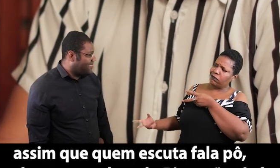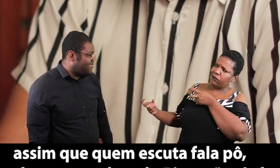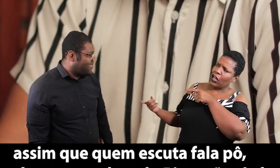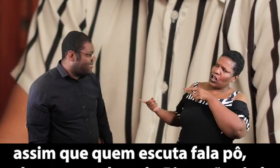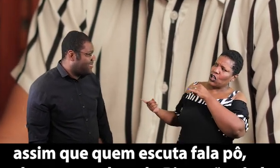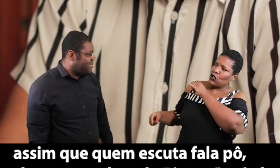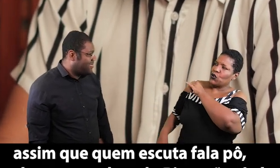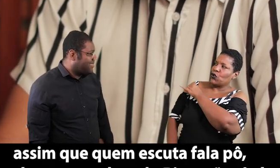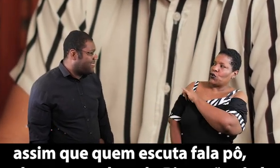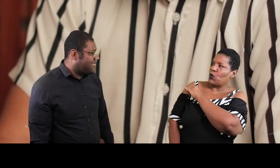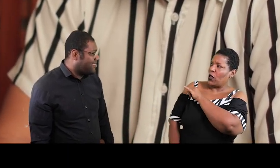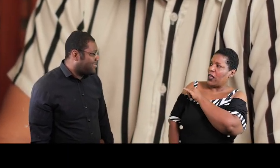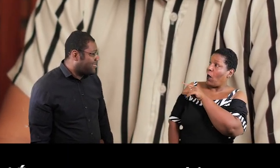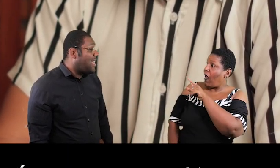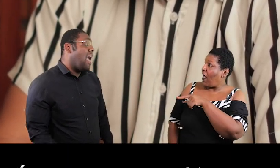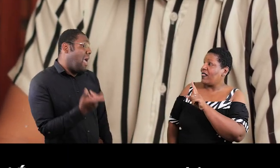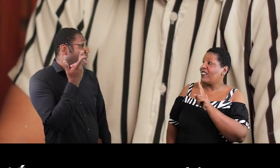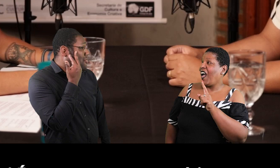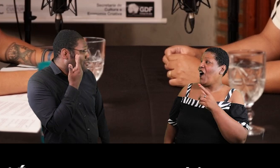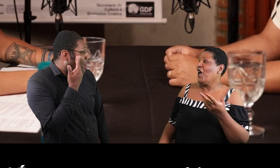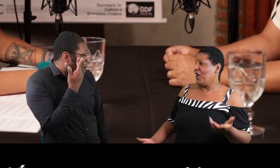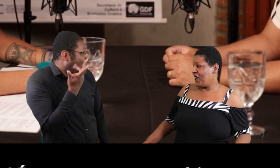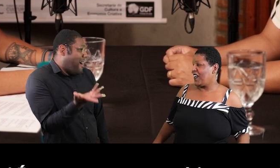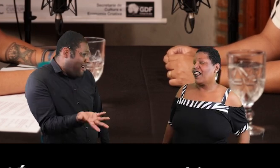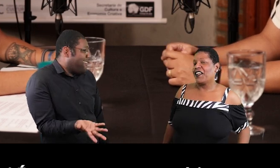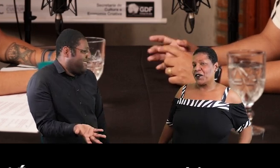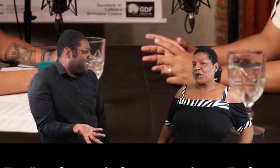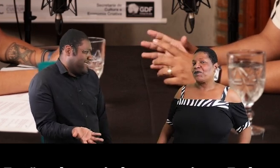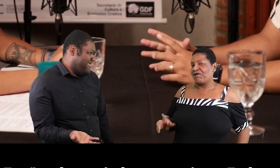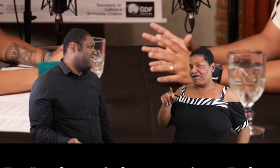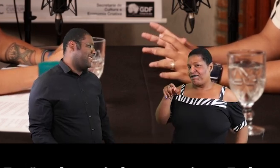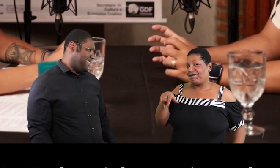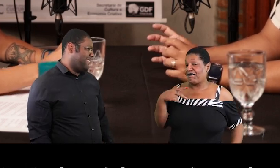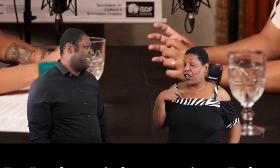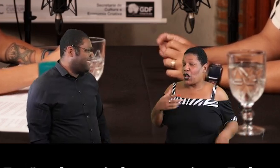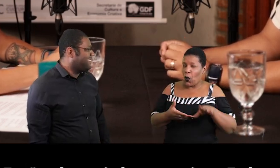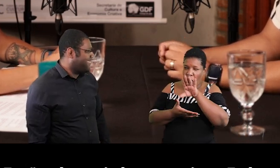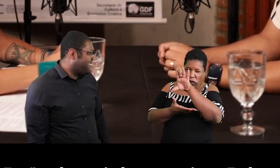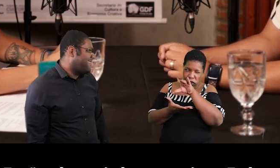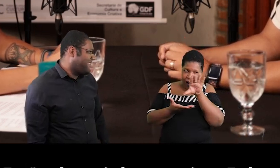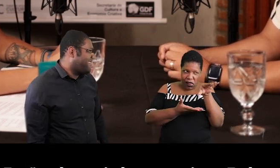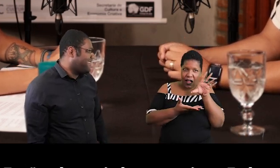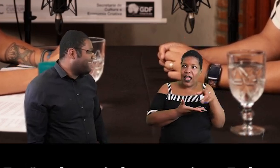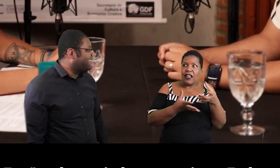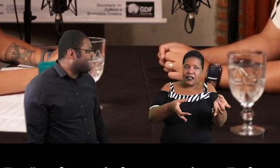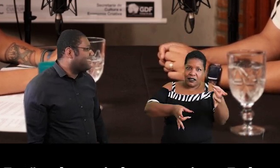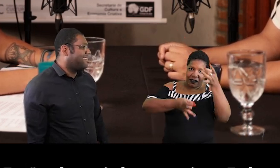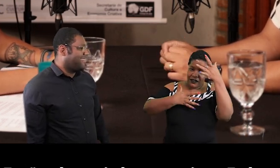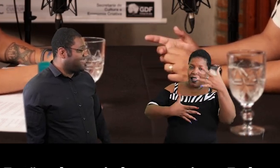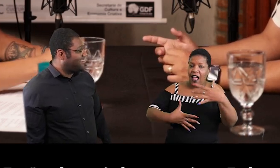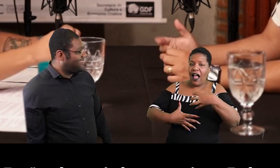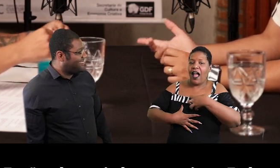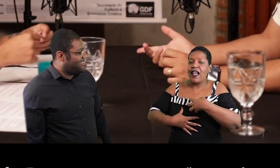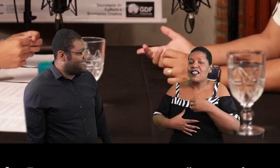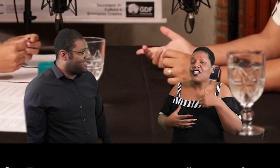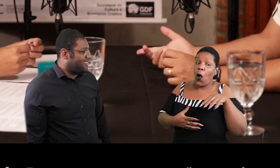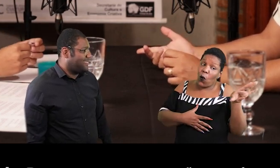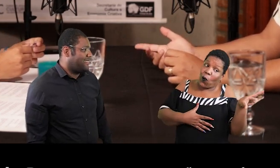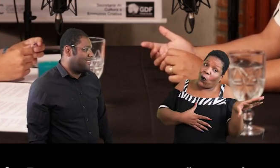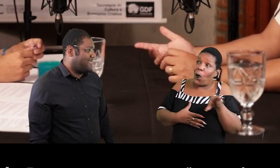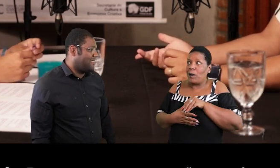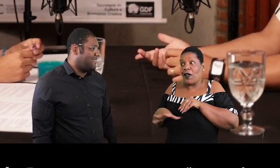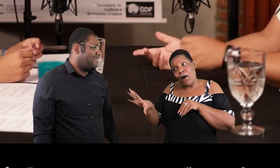galera do Rio. Ainda não, é ele. É comum esse comentário É. pra vocês, né? Então, ele copia bastante isso, né? E Sim. ele copia, eu copio